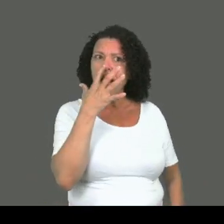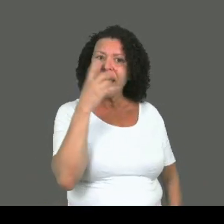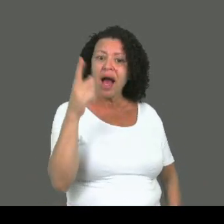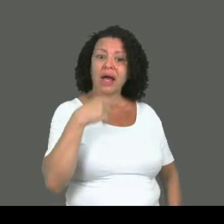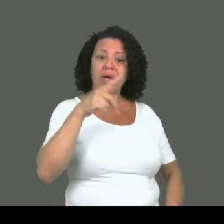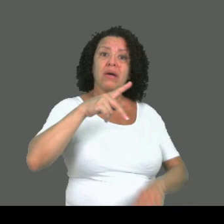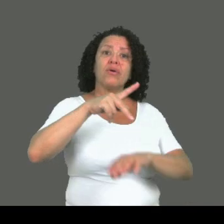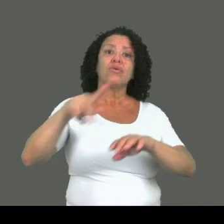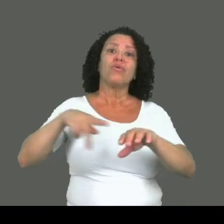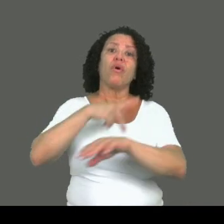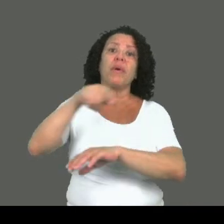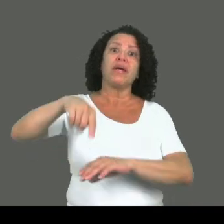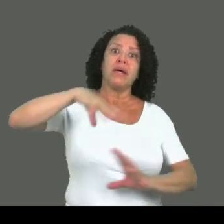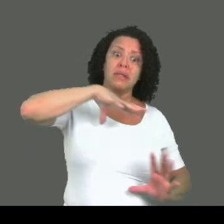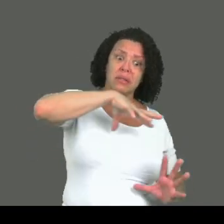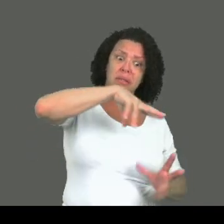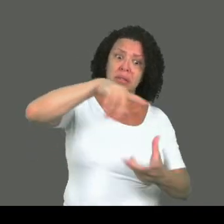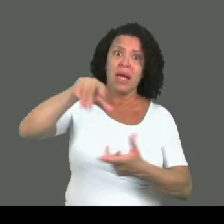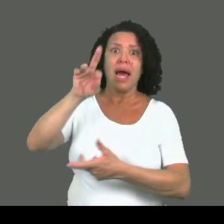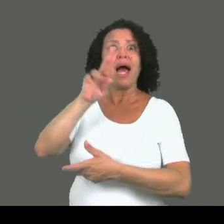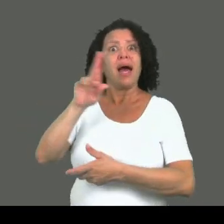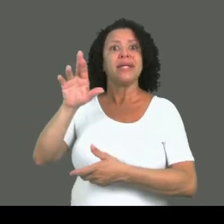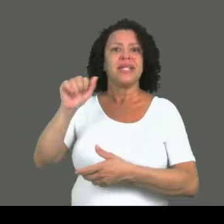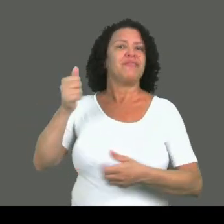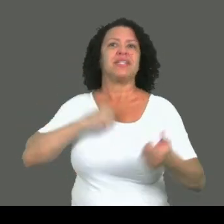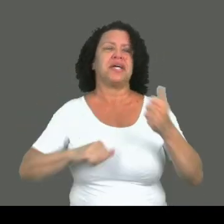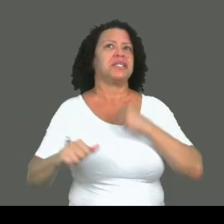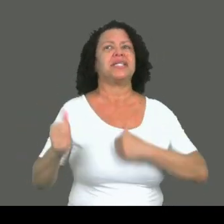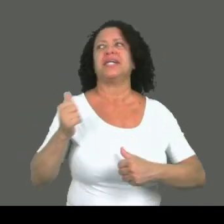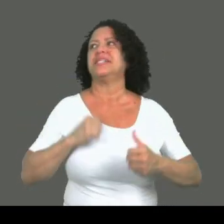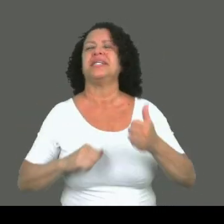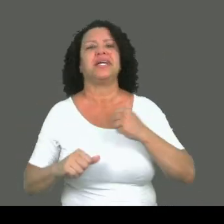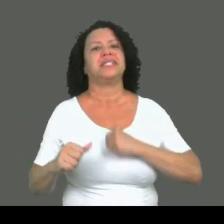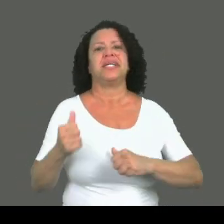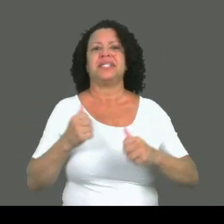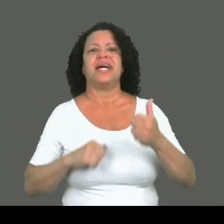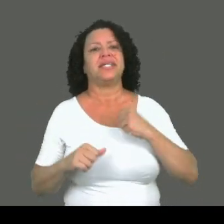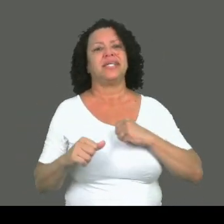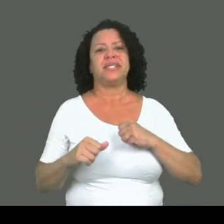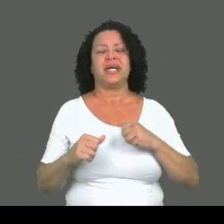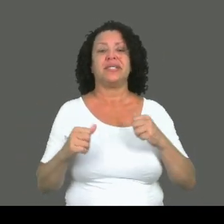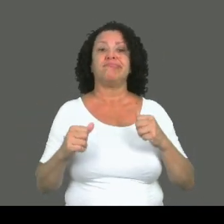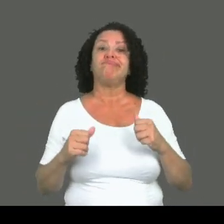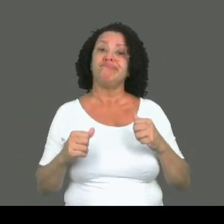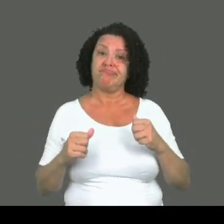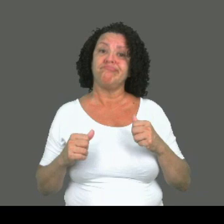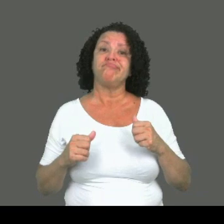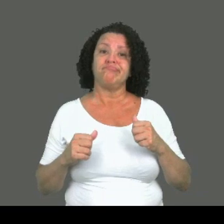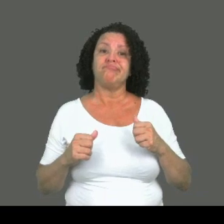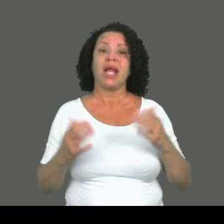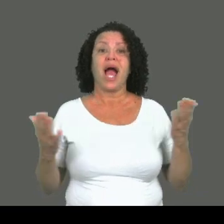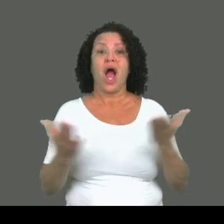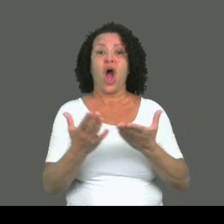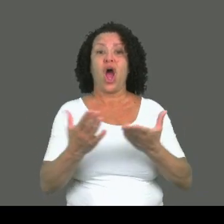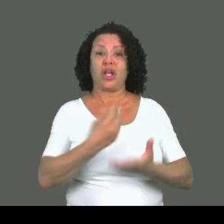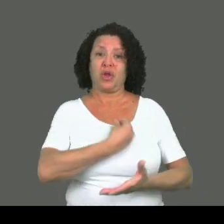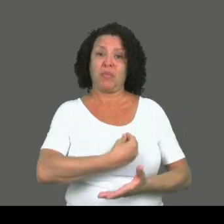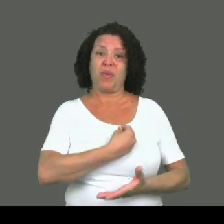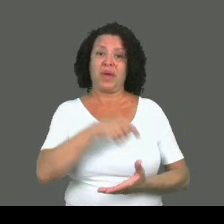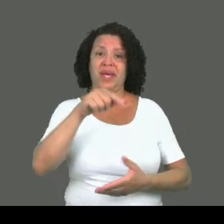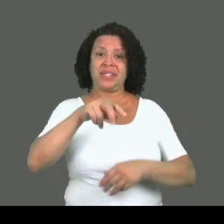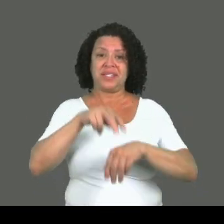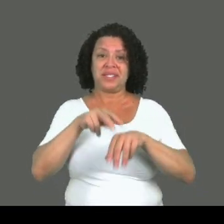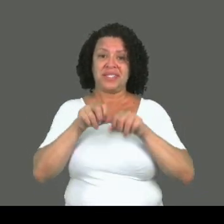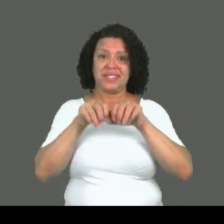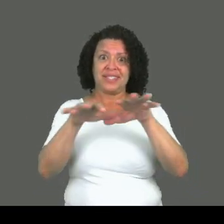e do planeta Terra vivam ansiosas, especialmente no momento que nós estamos vivenciando, que é um